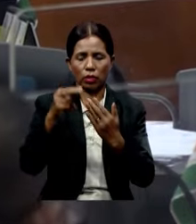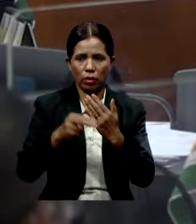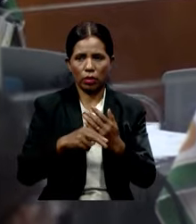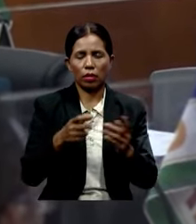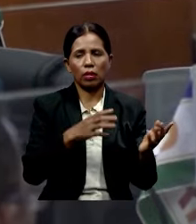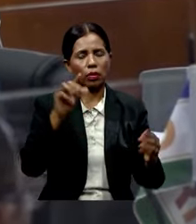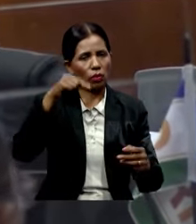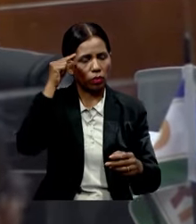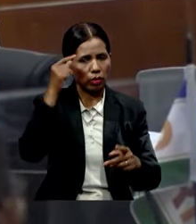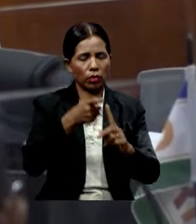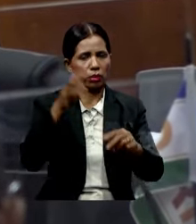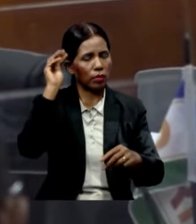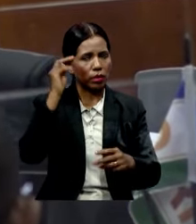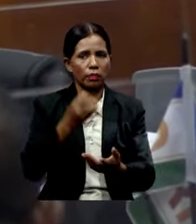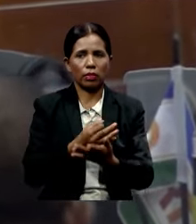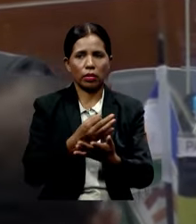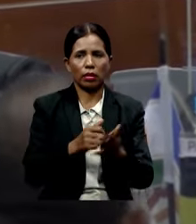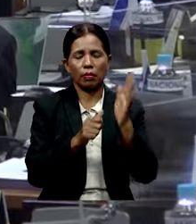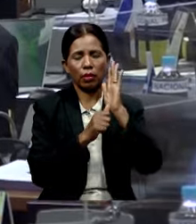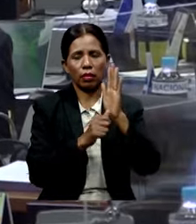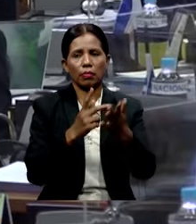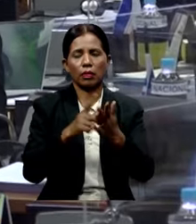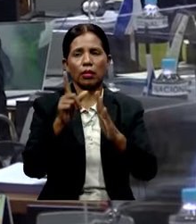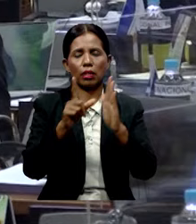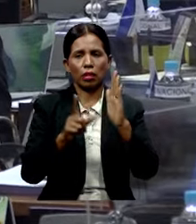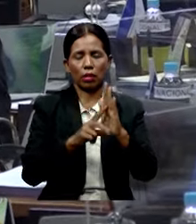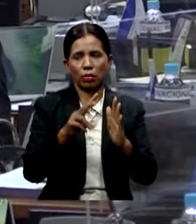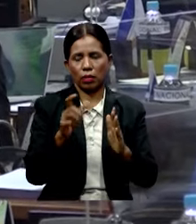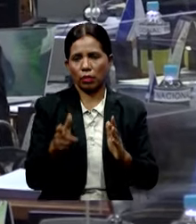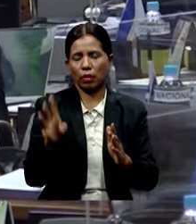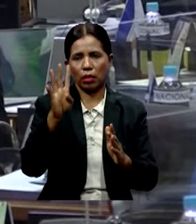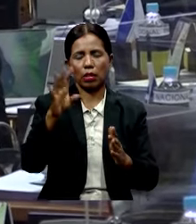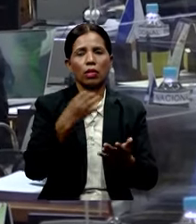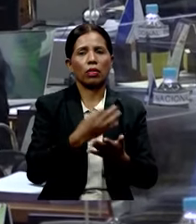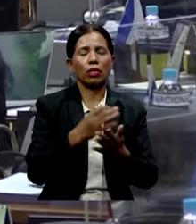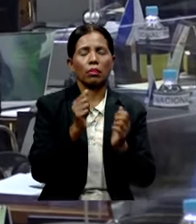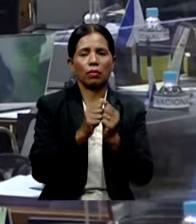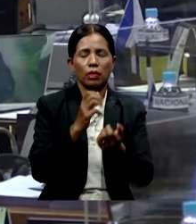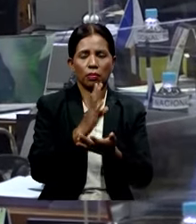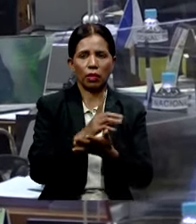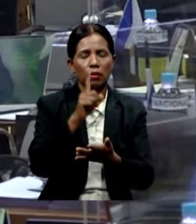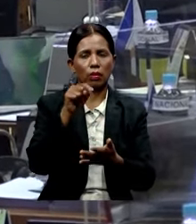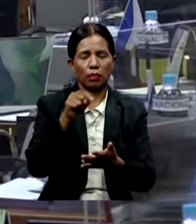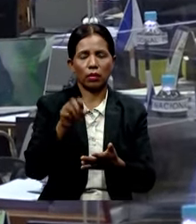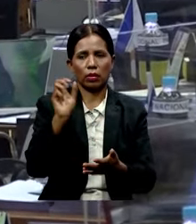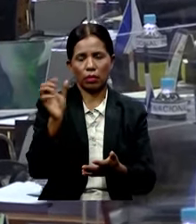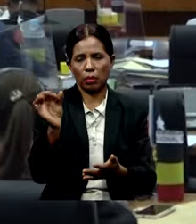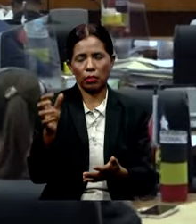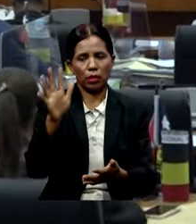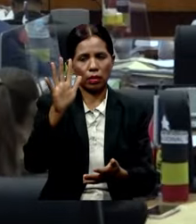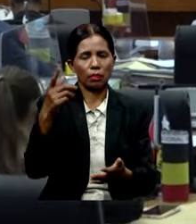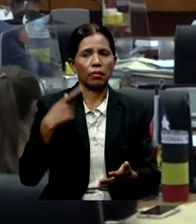ministerio finanças apresenta ona proposta lei orçamento geral estado ring loron resinghat o montante bilion ida pontu sian resin lima ba parlamento